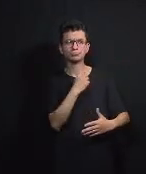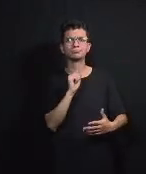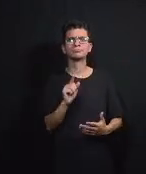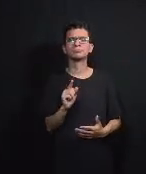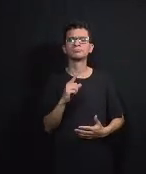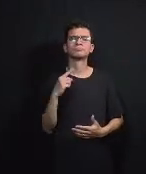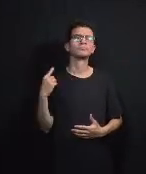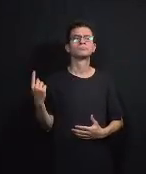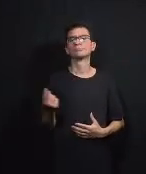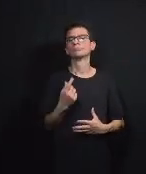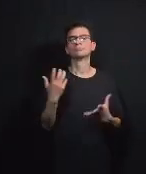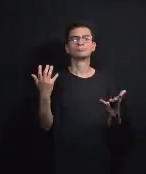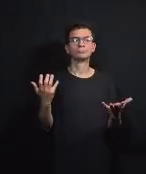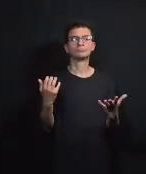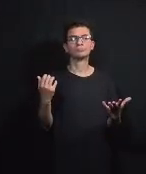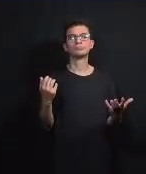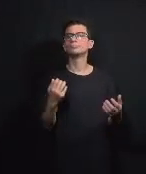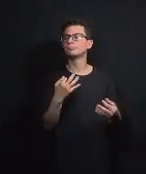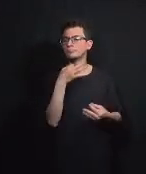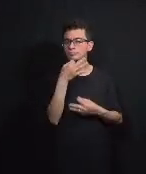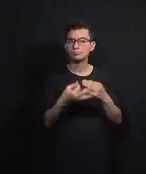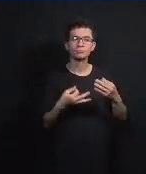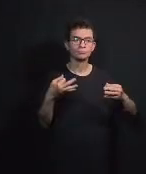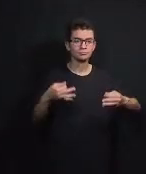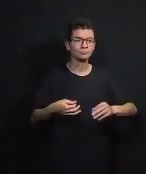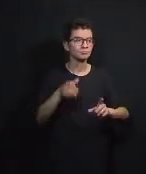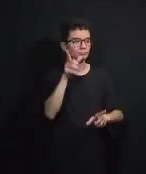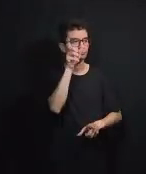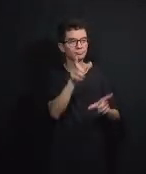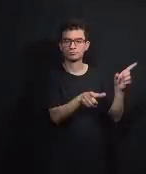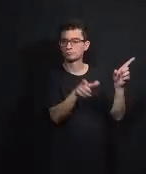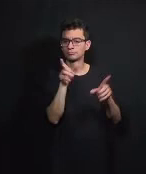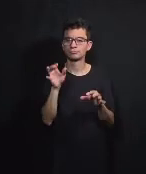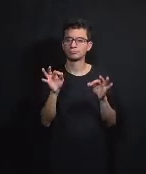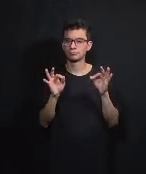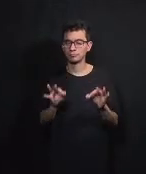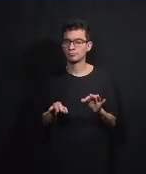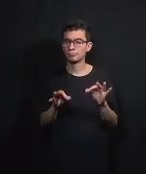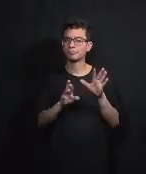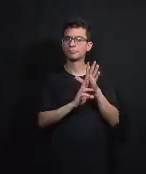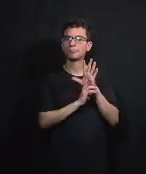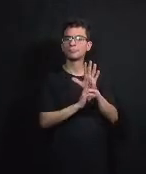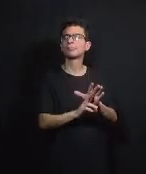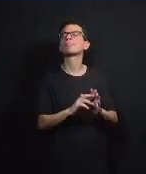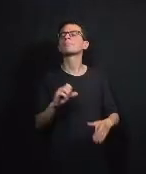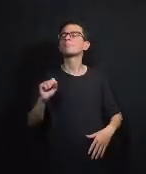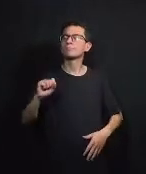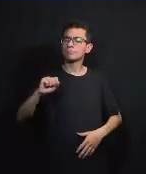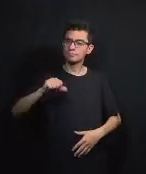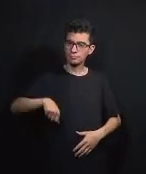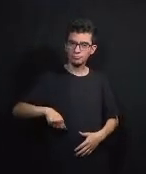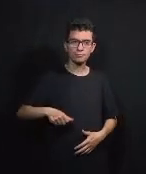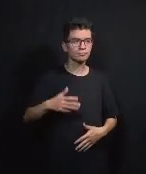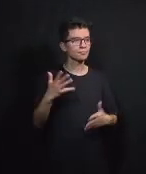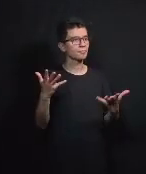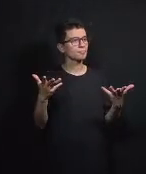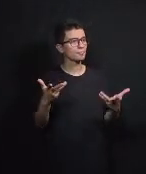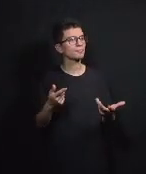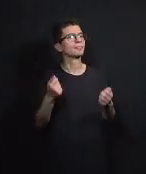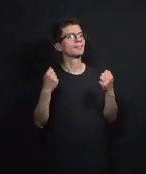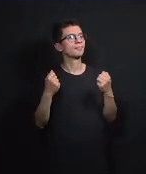tenha instituições fortes, figuras pessoais representativas, sim, expressivas,